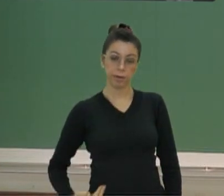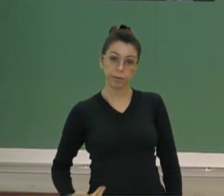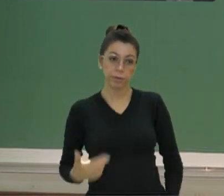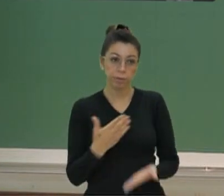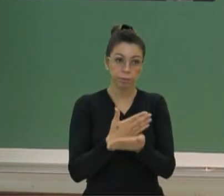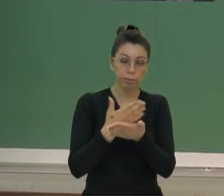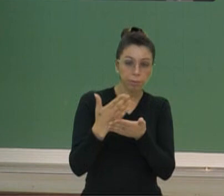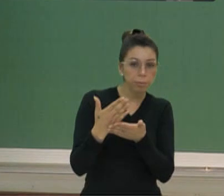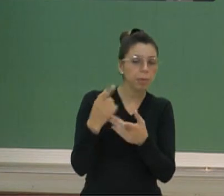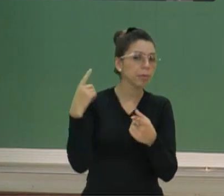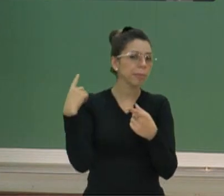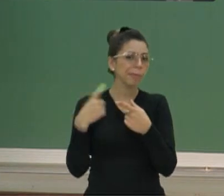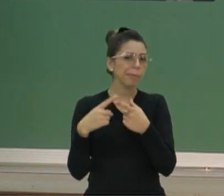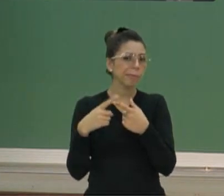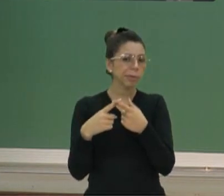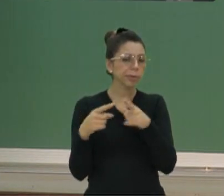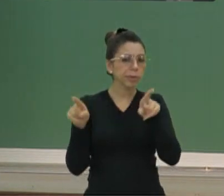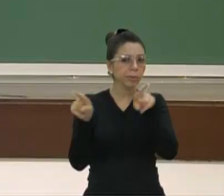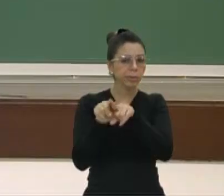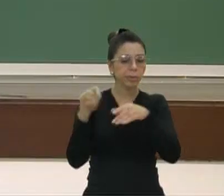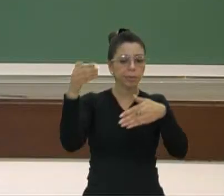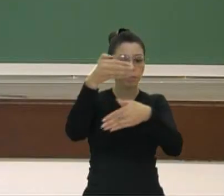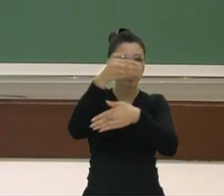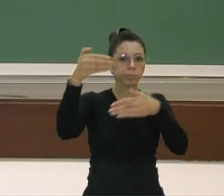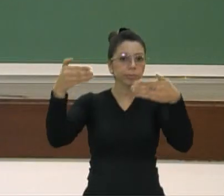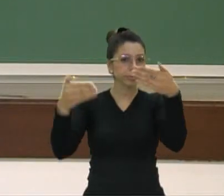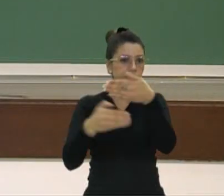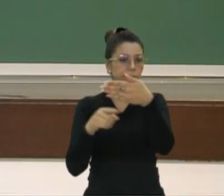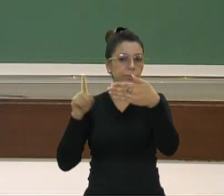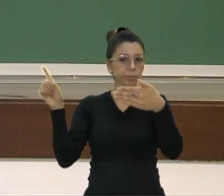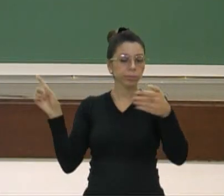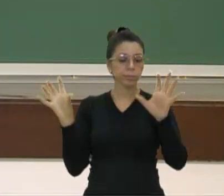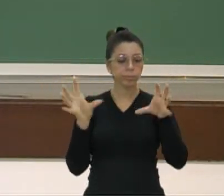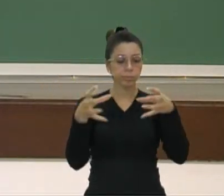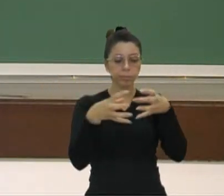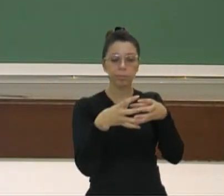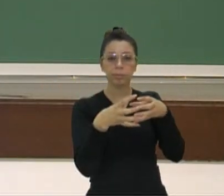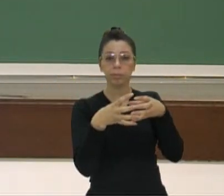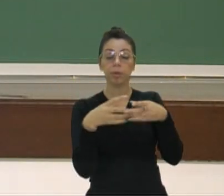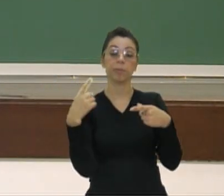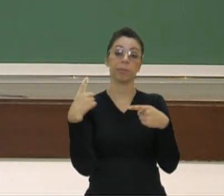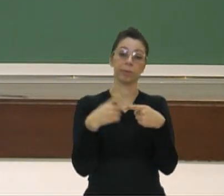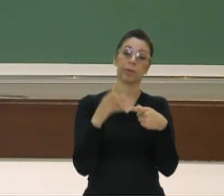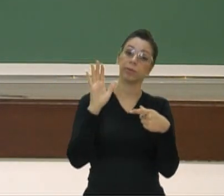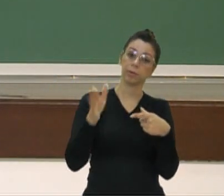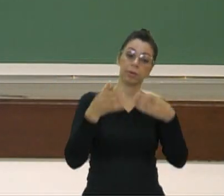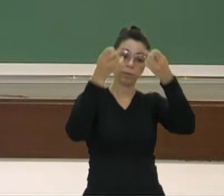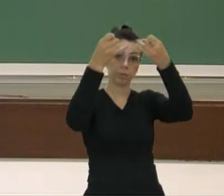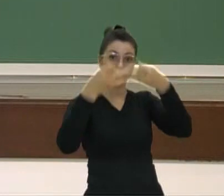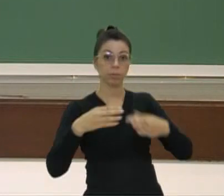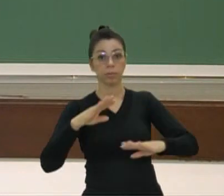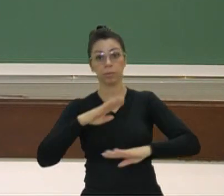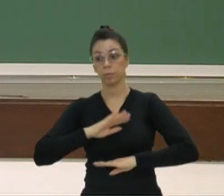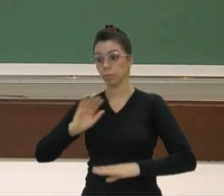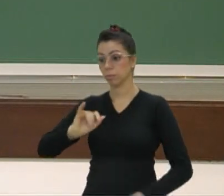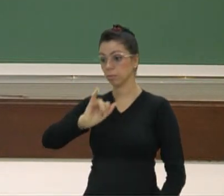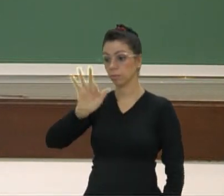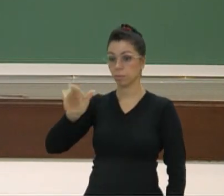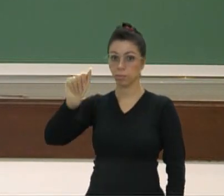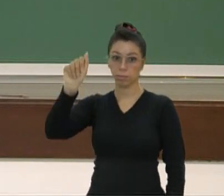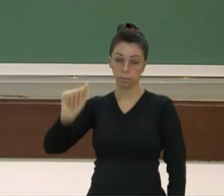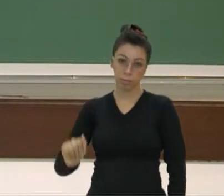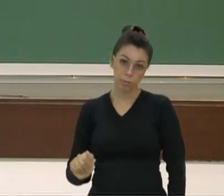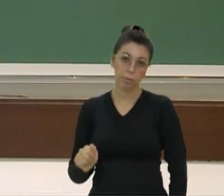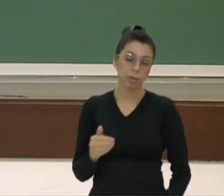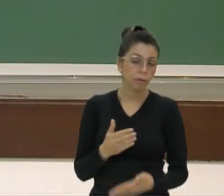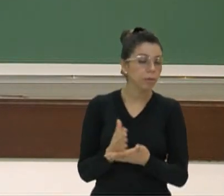inicialmente. Por que também esse slide e essa classificação está aqui? Acabamos de falar de uma situação da África do Sul e